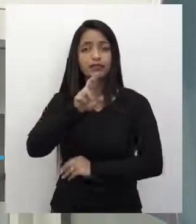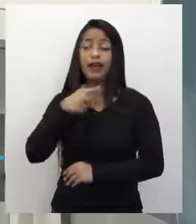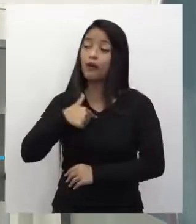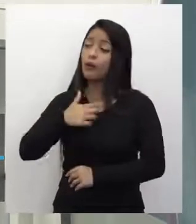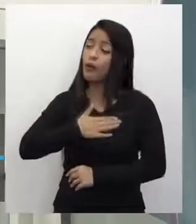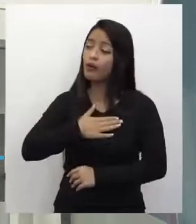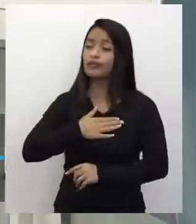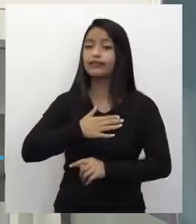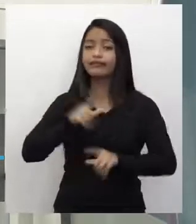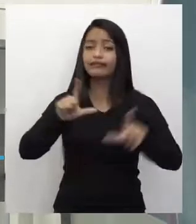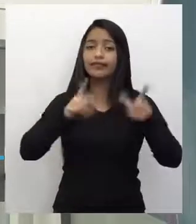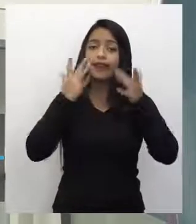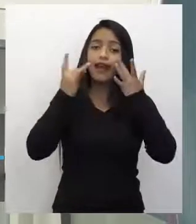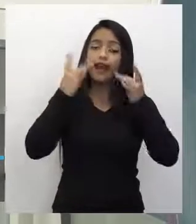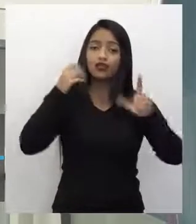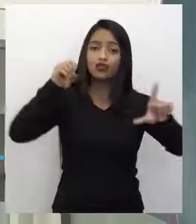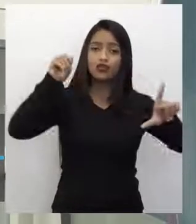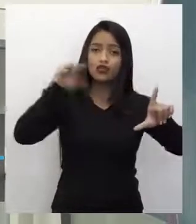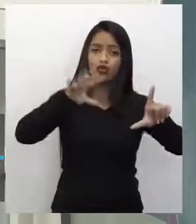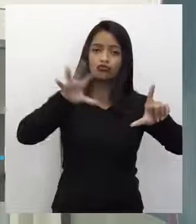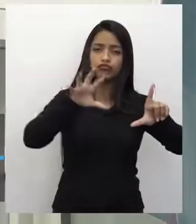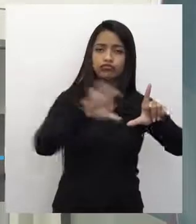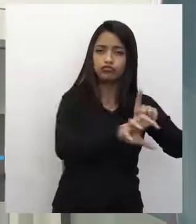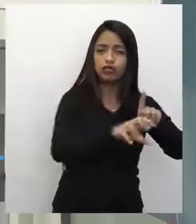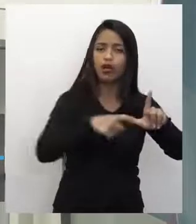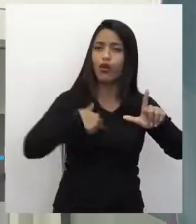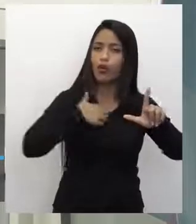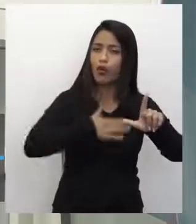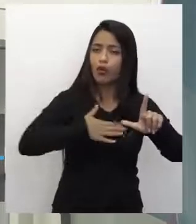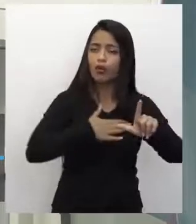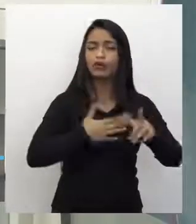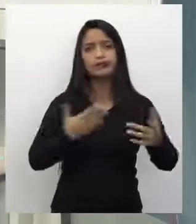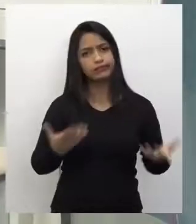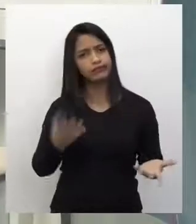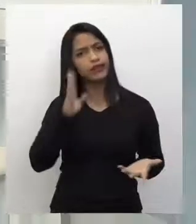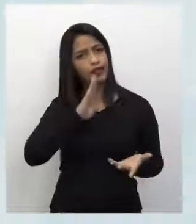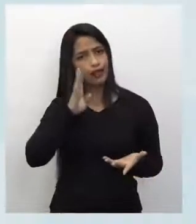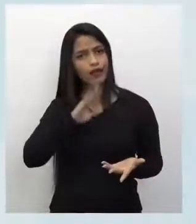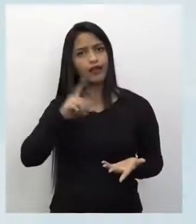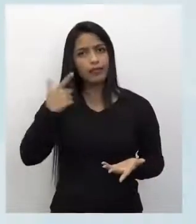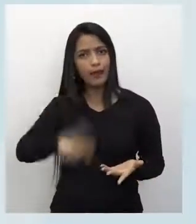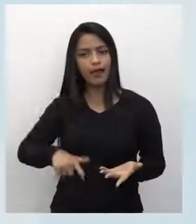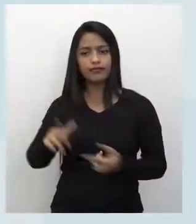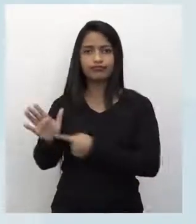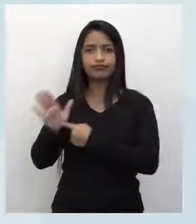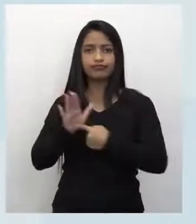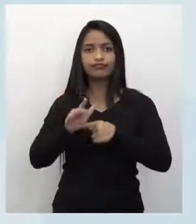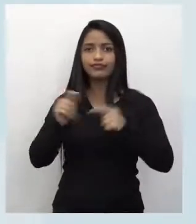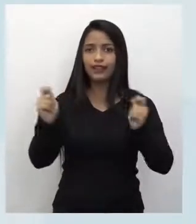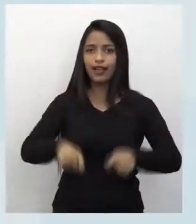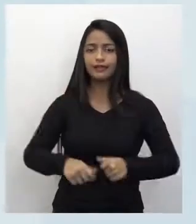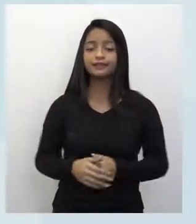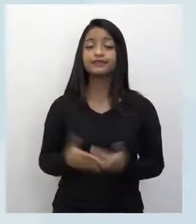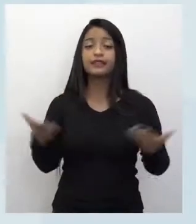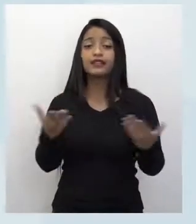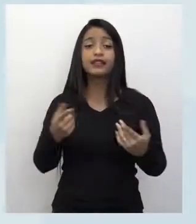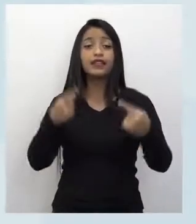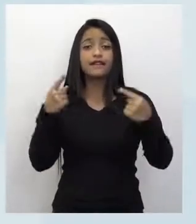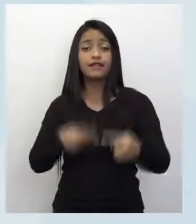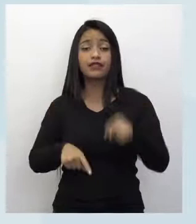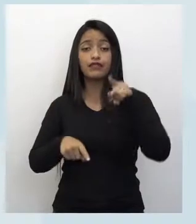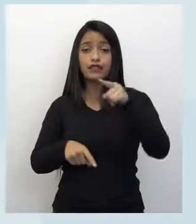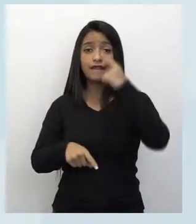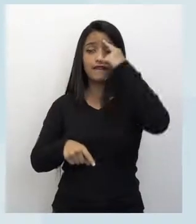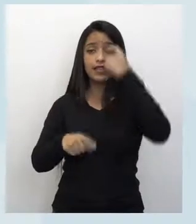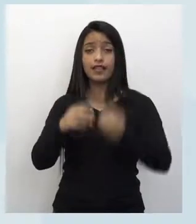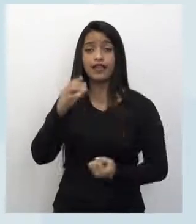demonstrar ao vivo, que vai ser muito legal. E agora, turma, a gente vai para o nosso desafio. Então, crie um vídeo, tire uma foto ou